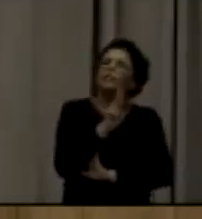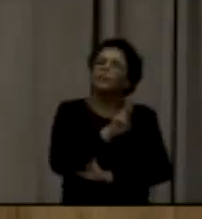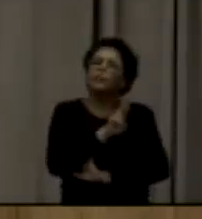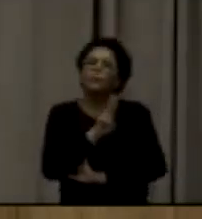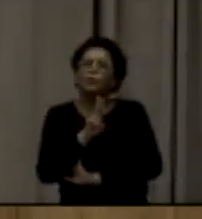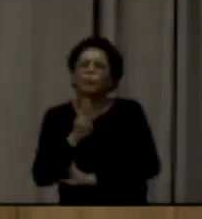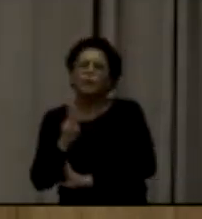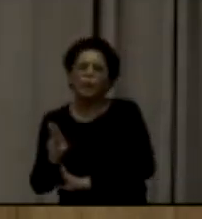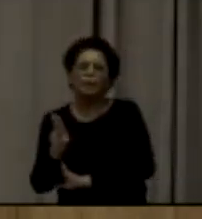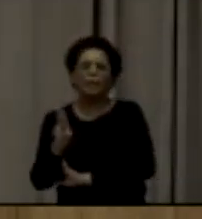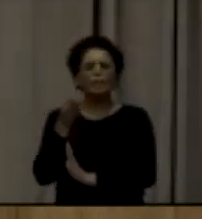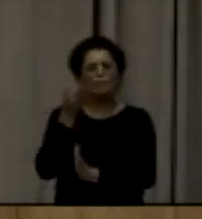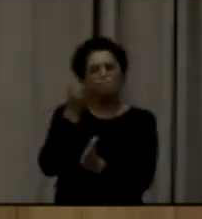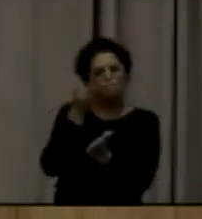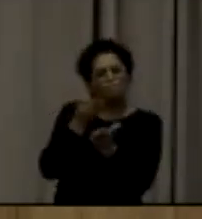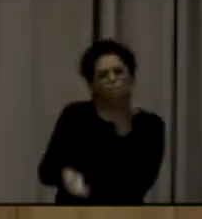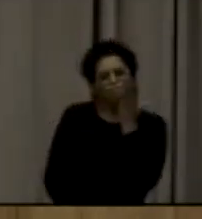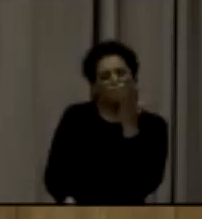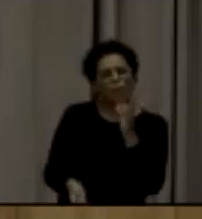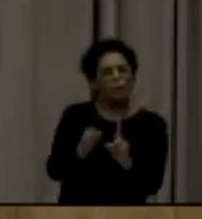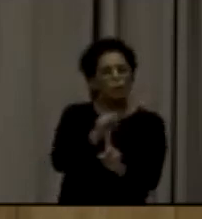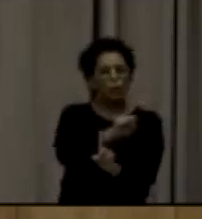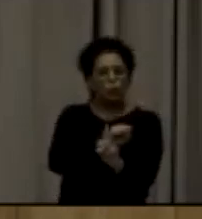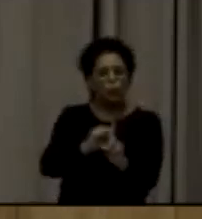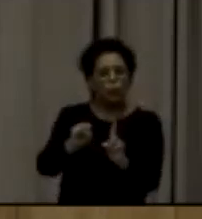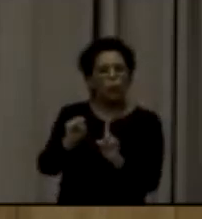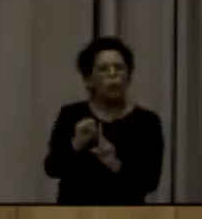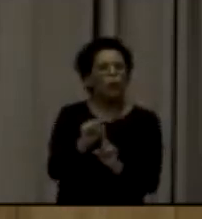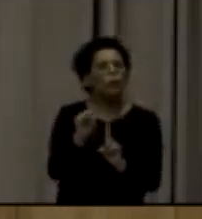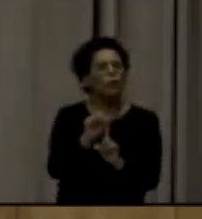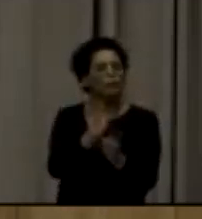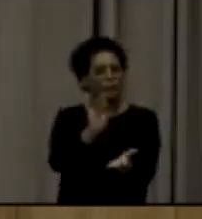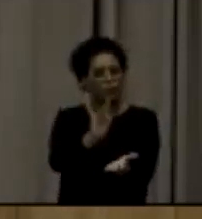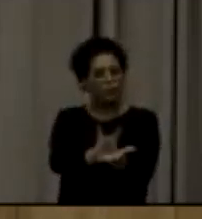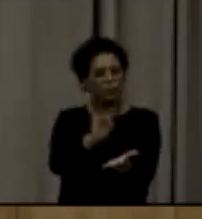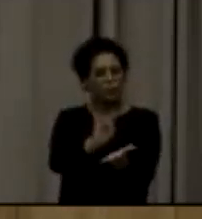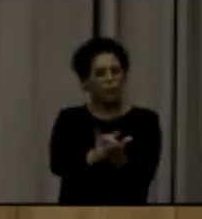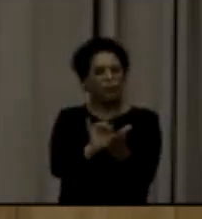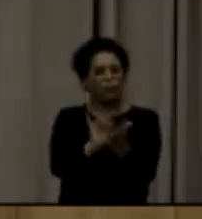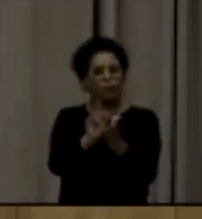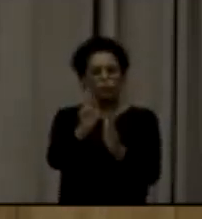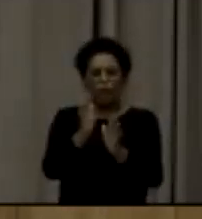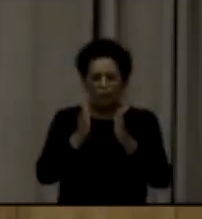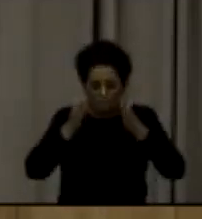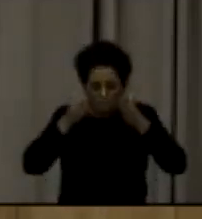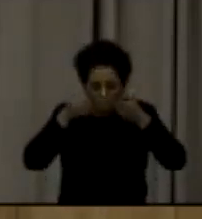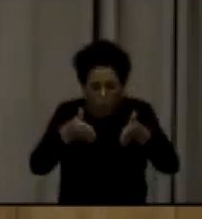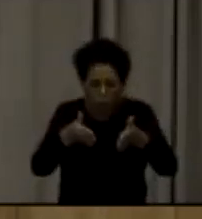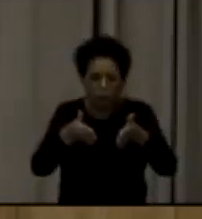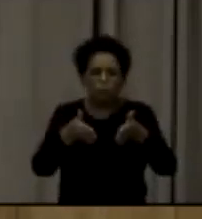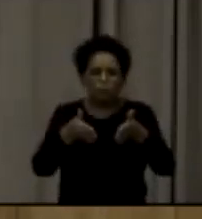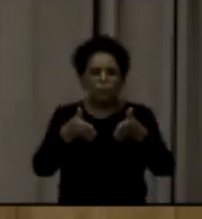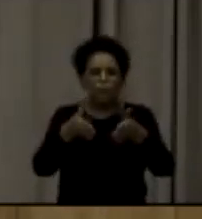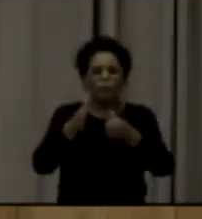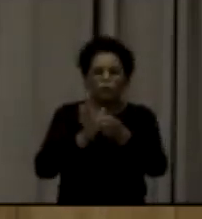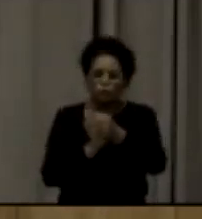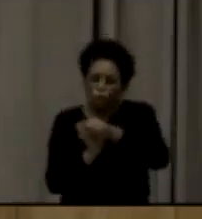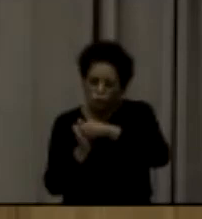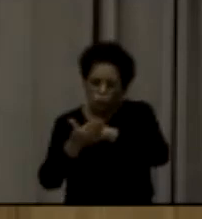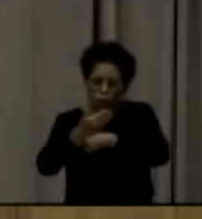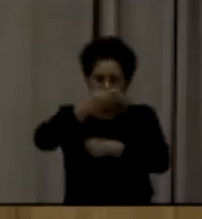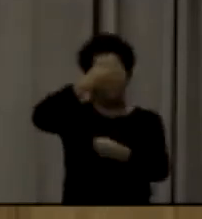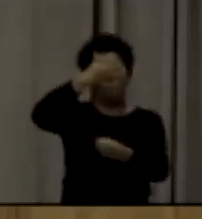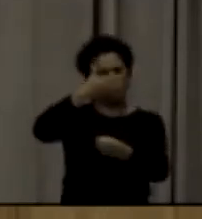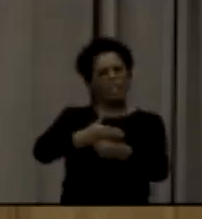de perdedores sociais, que se torna o público-alvo do fascismo,